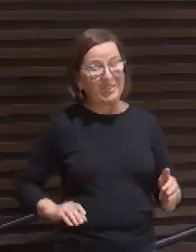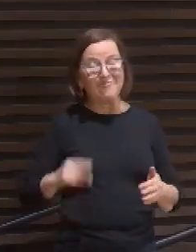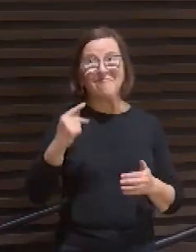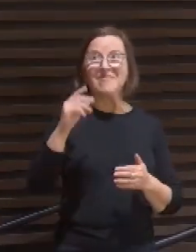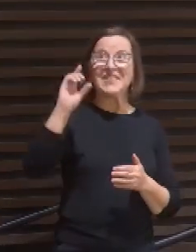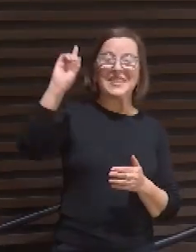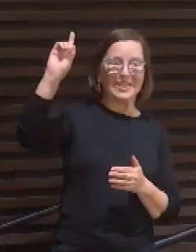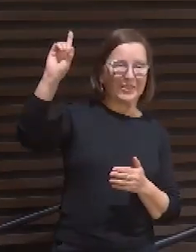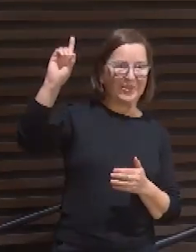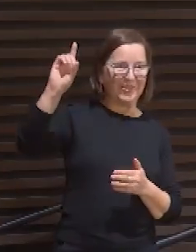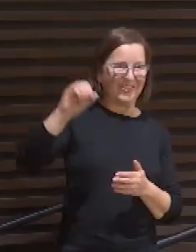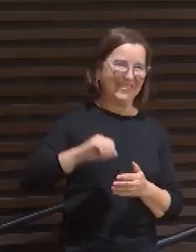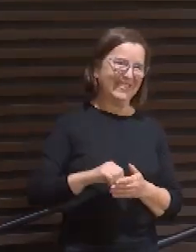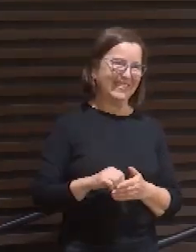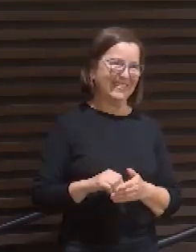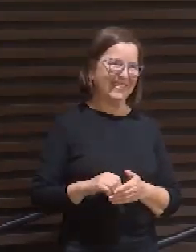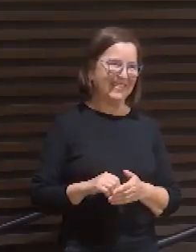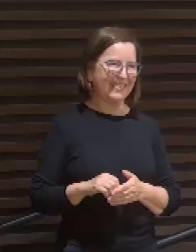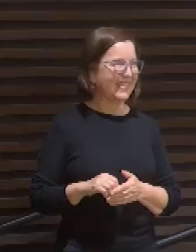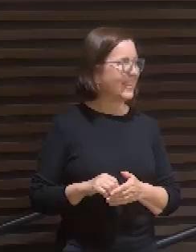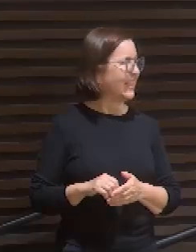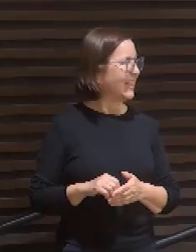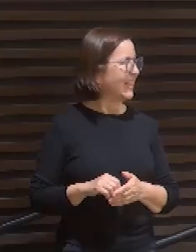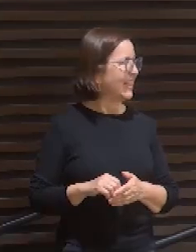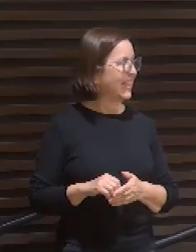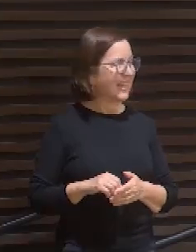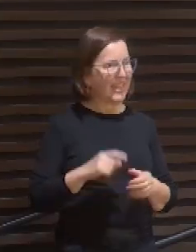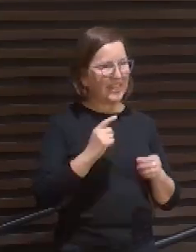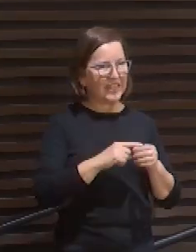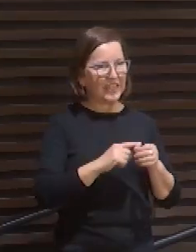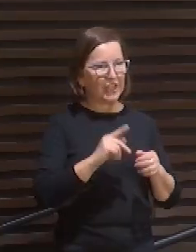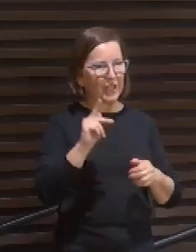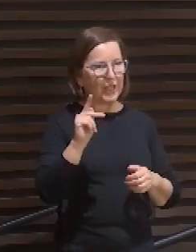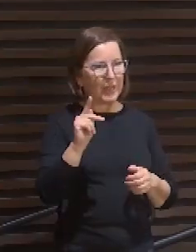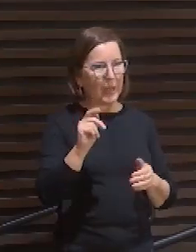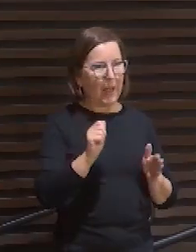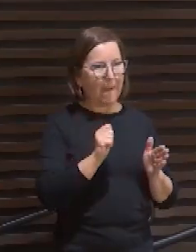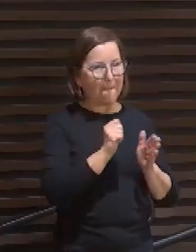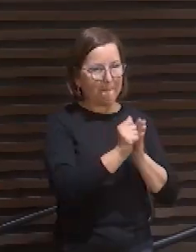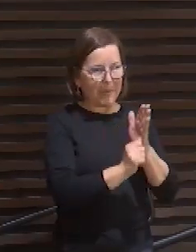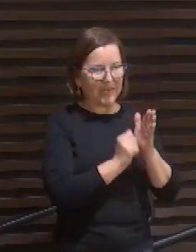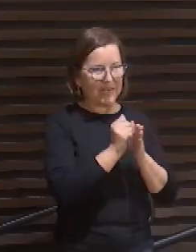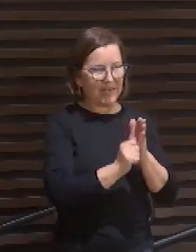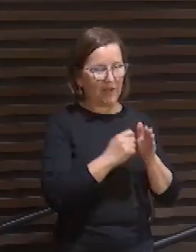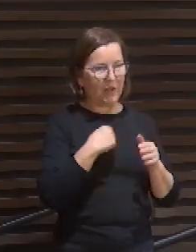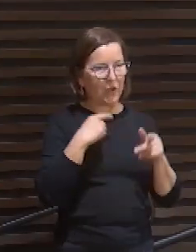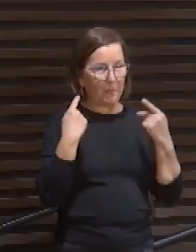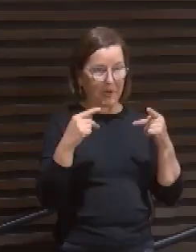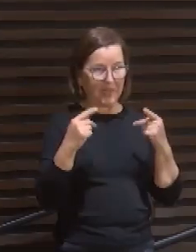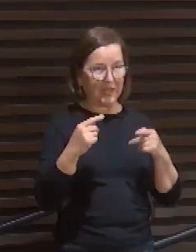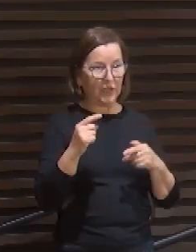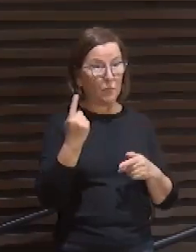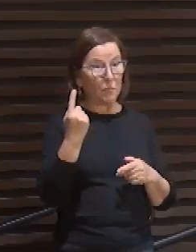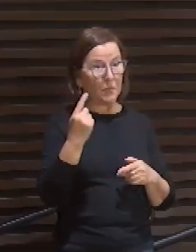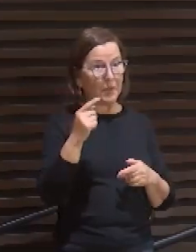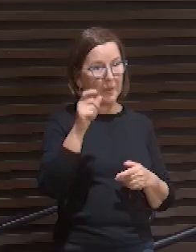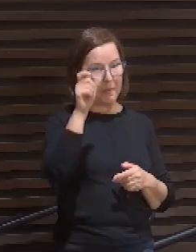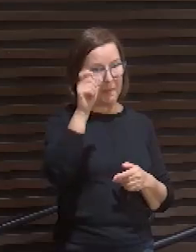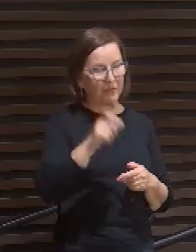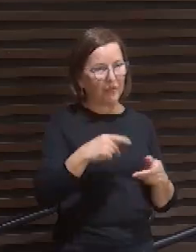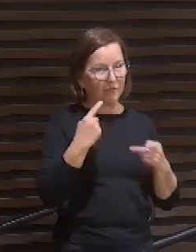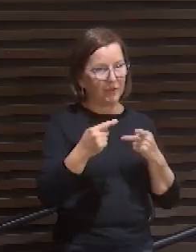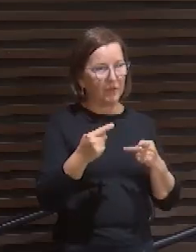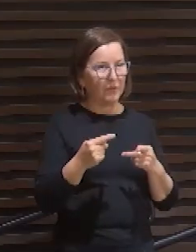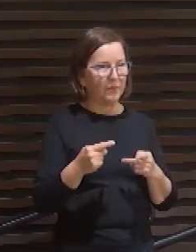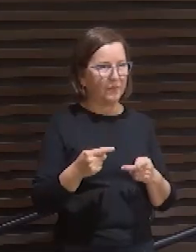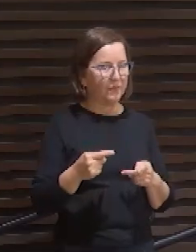a cidade de Paranaguá, eu estava pregando lá e uma pessoa disse assim: Glênio, essa cidade é sua. Eu